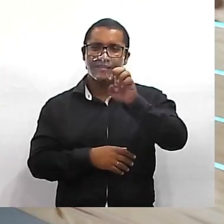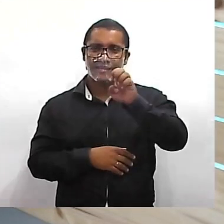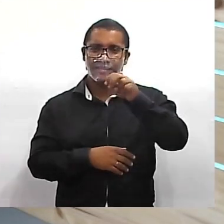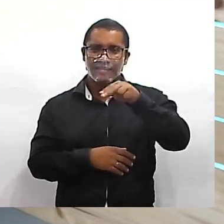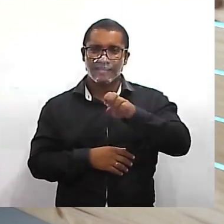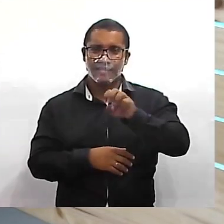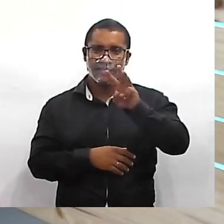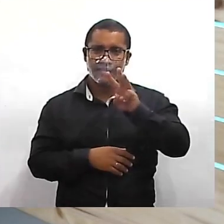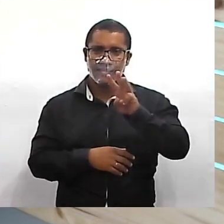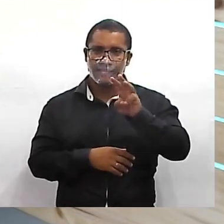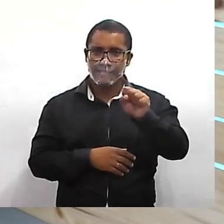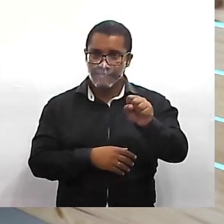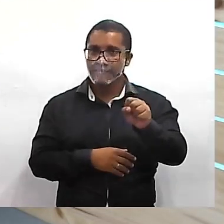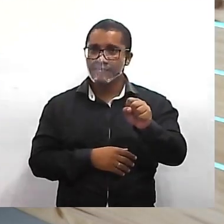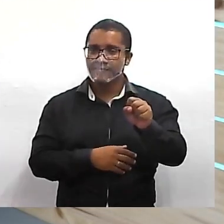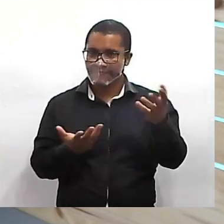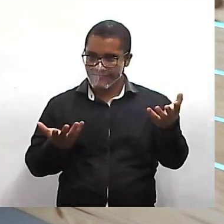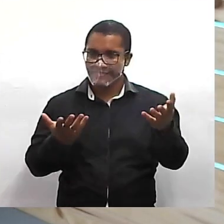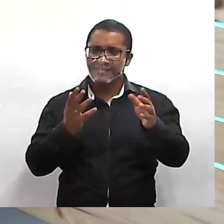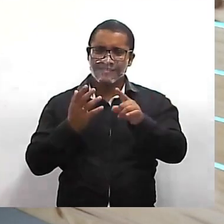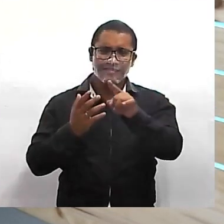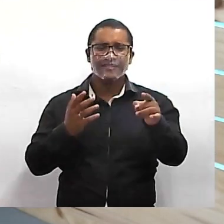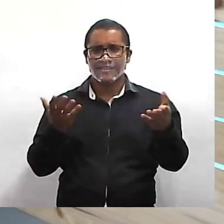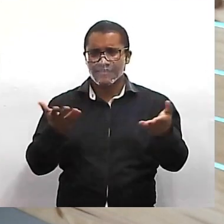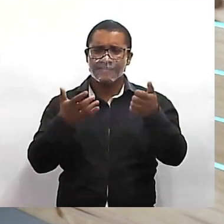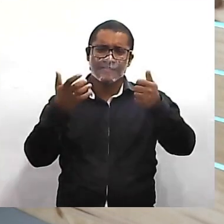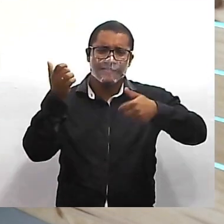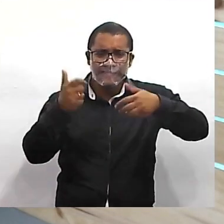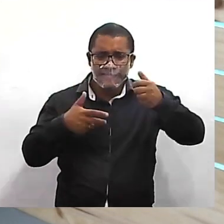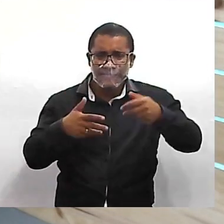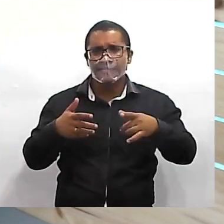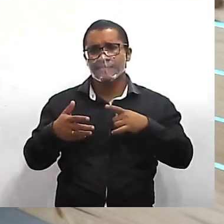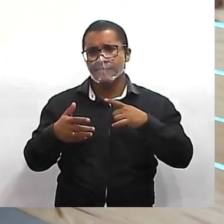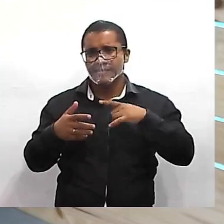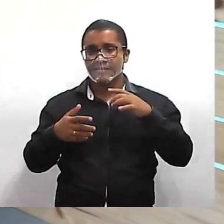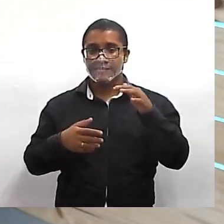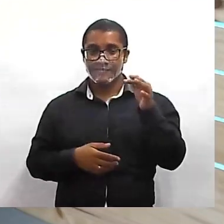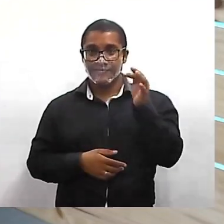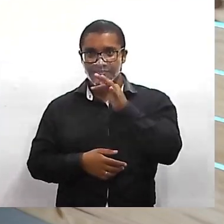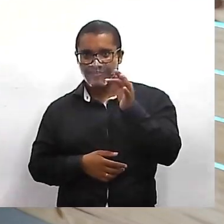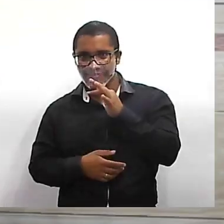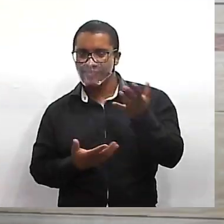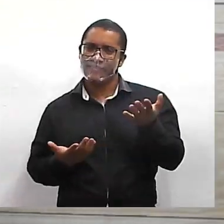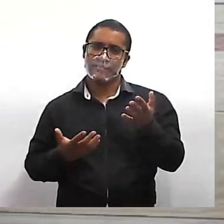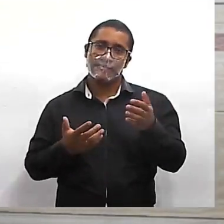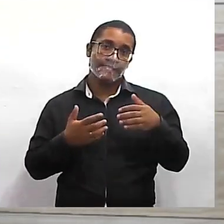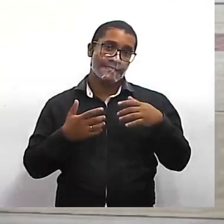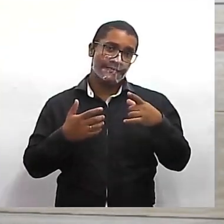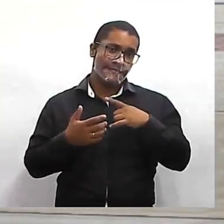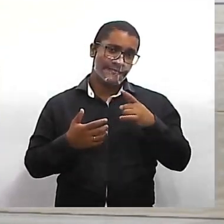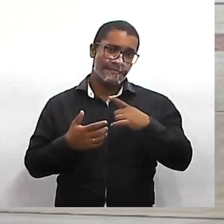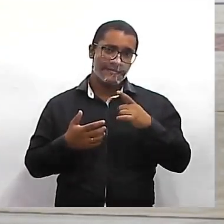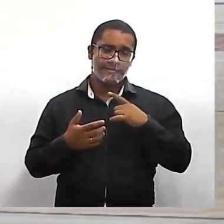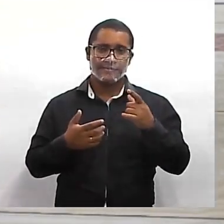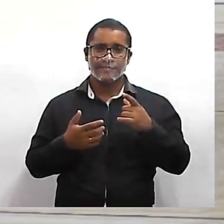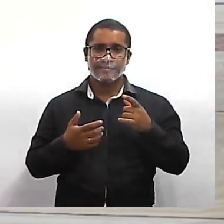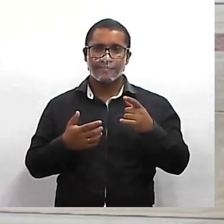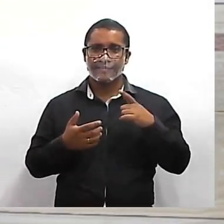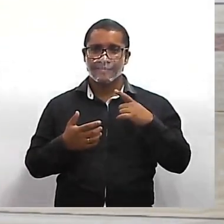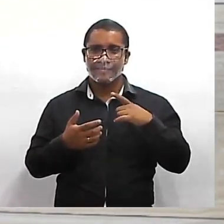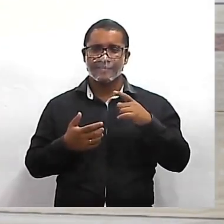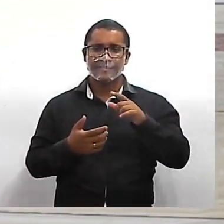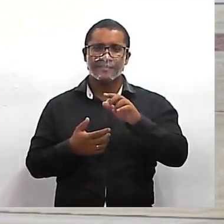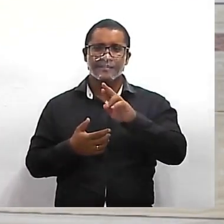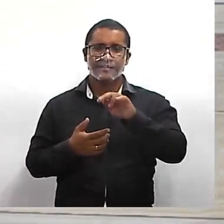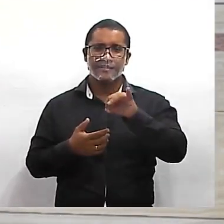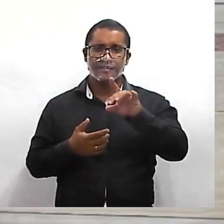gente vai começar a dar o exemplo dos fake news, a gente vai dar o exemplo das fofocas, a gente vai dar o exemplo da rádio peão. Já